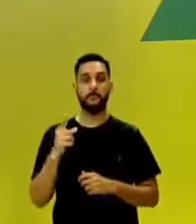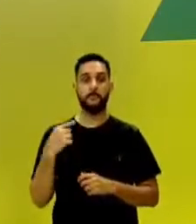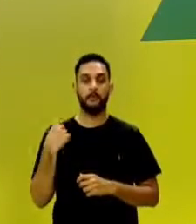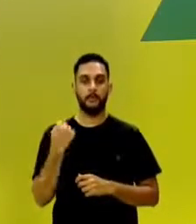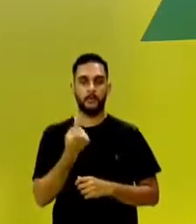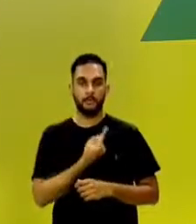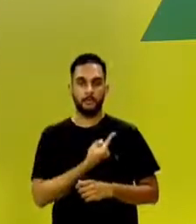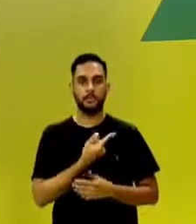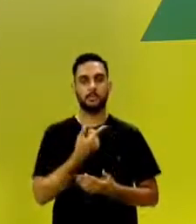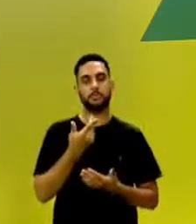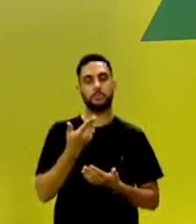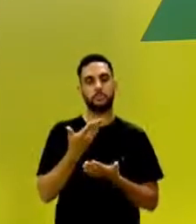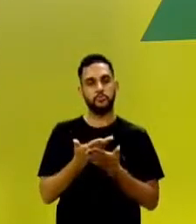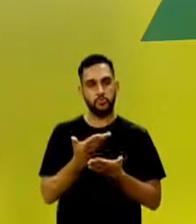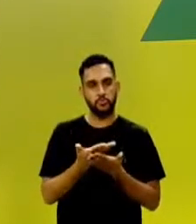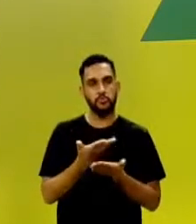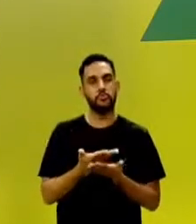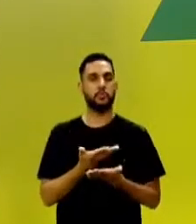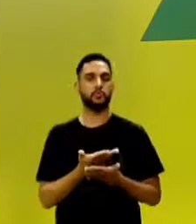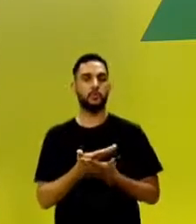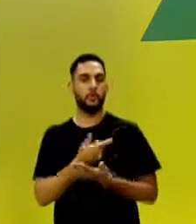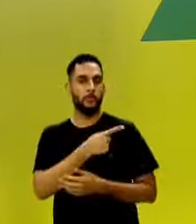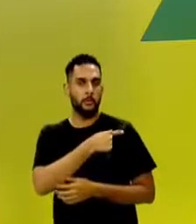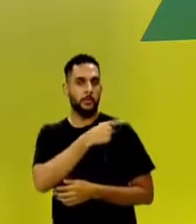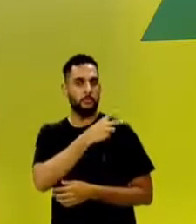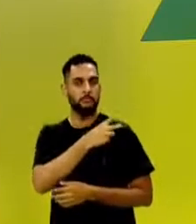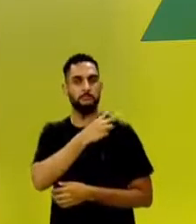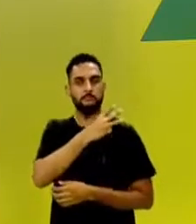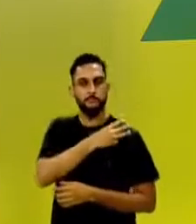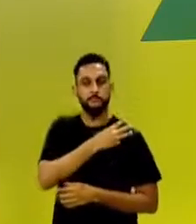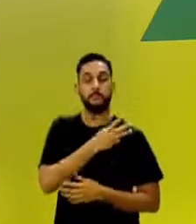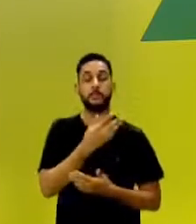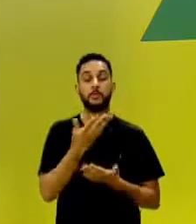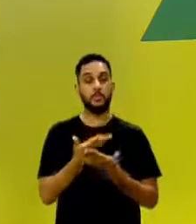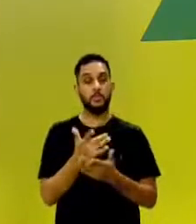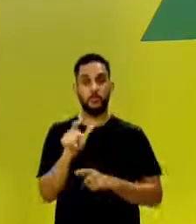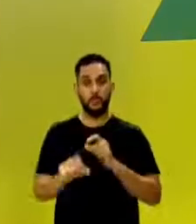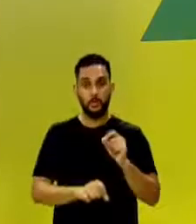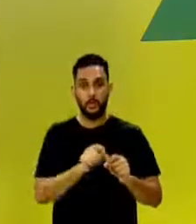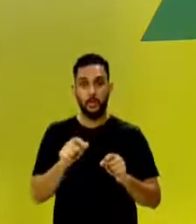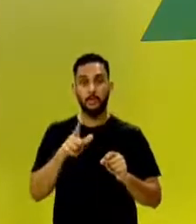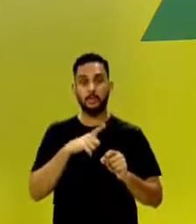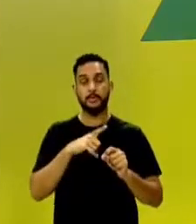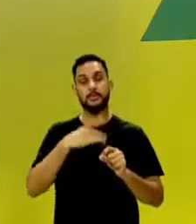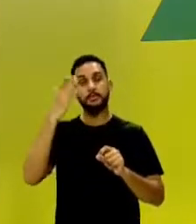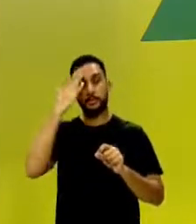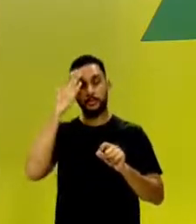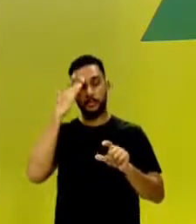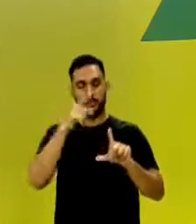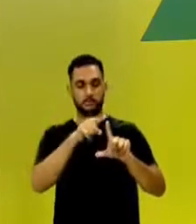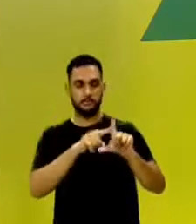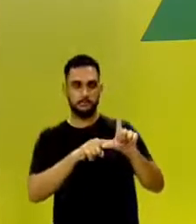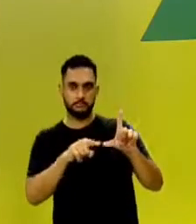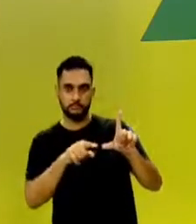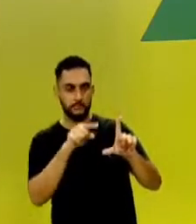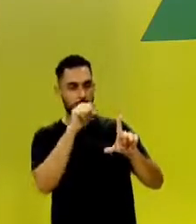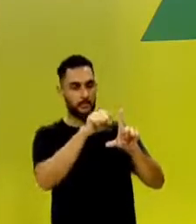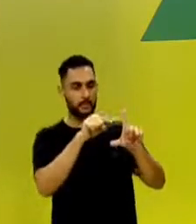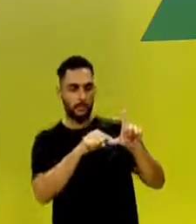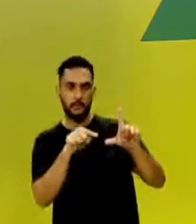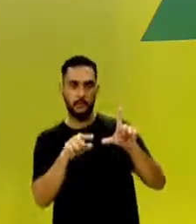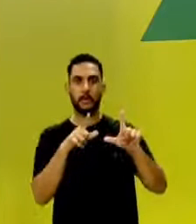vida na escola nos durante os estudos a gente falou sobre pontos o plano falamos sobre funções